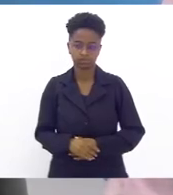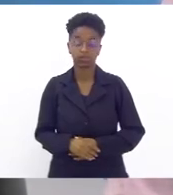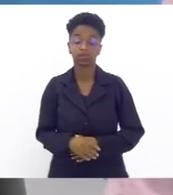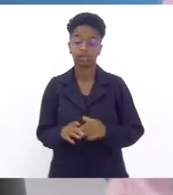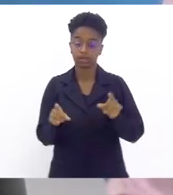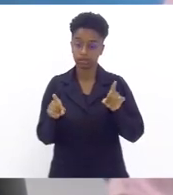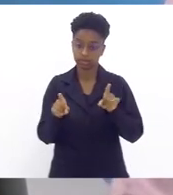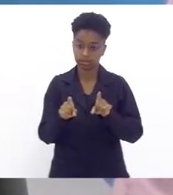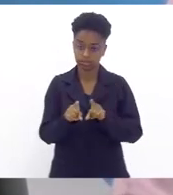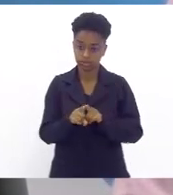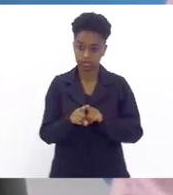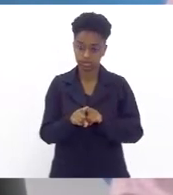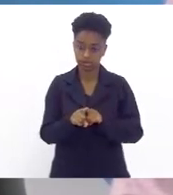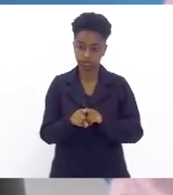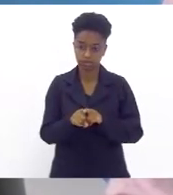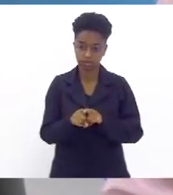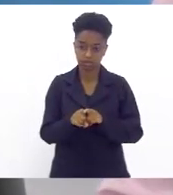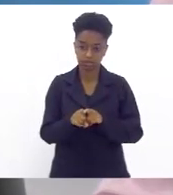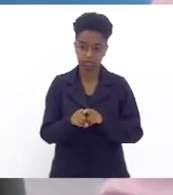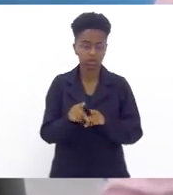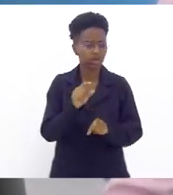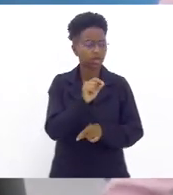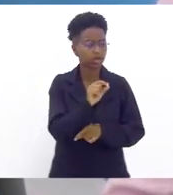sobre a questão